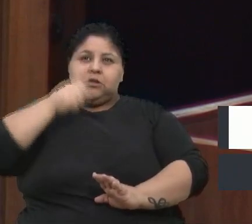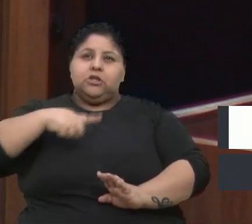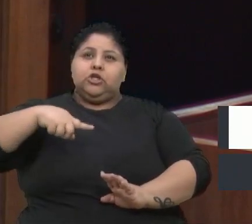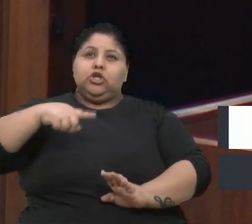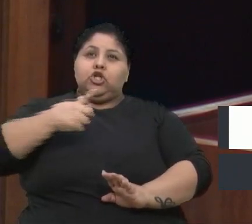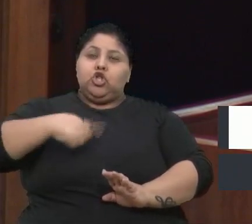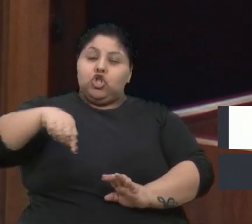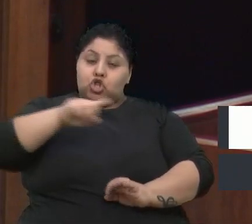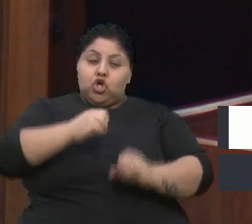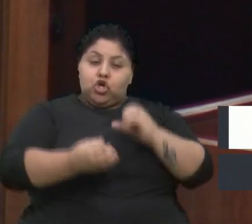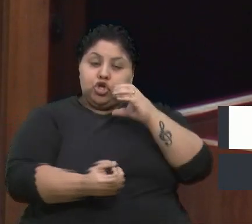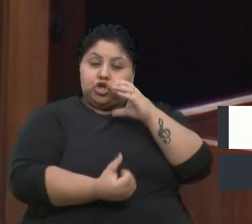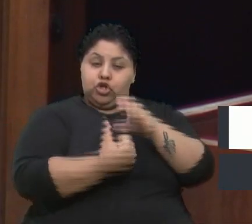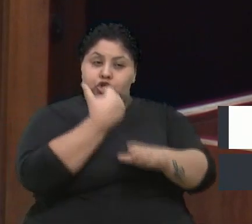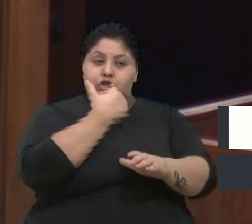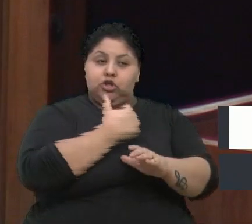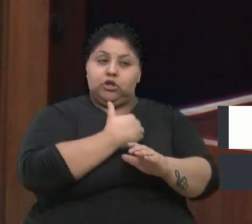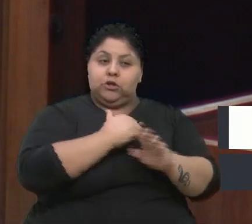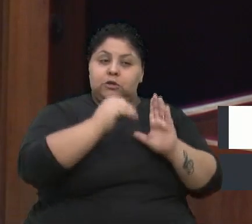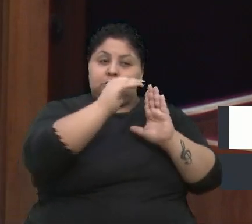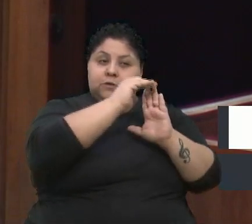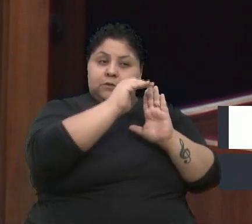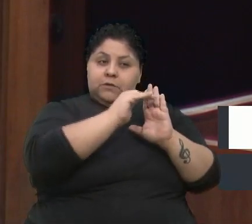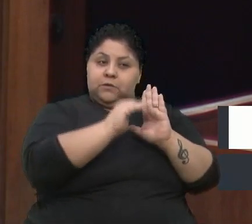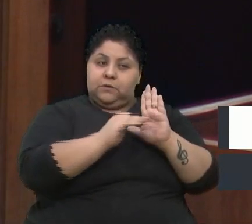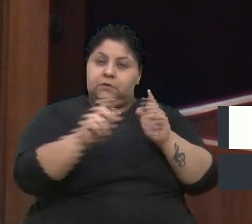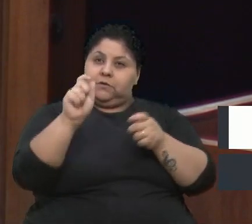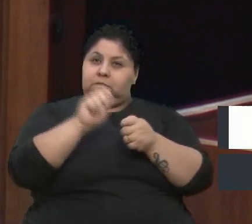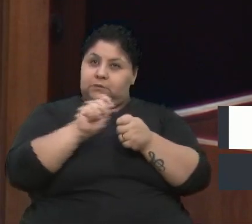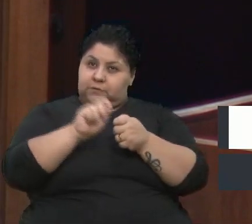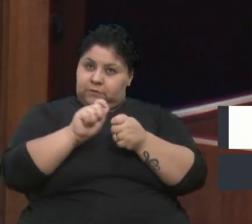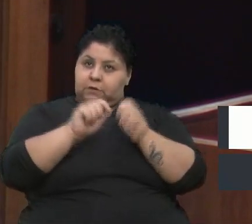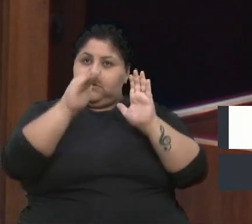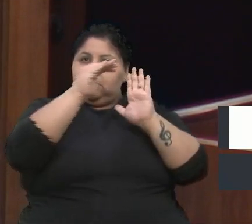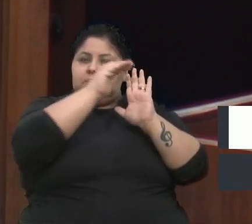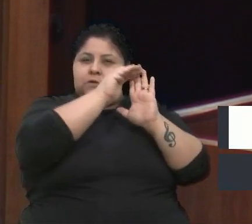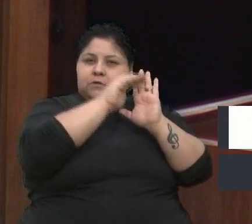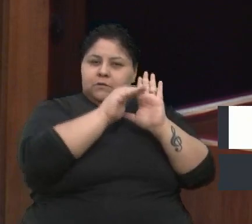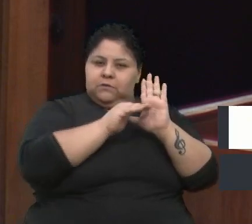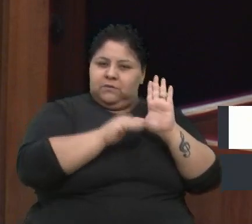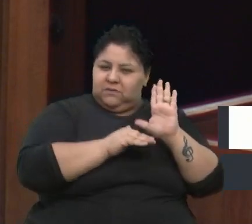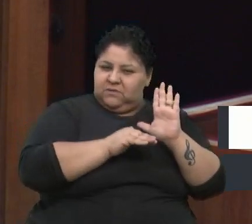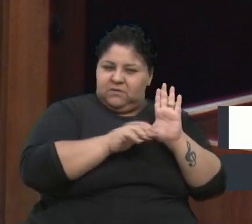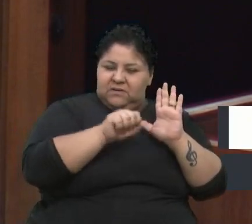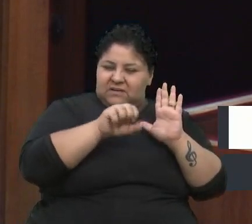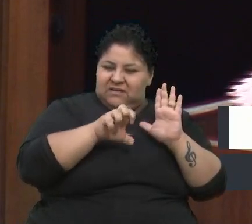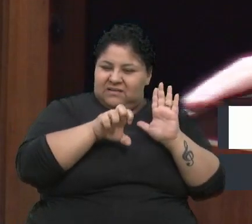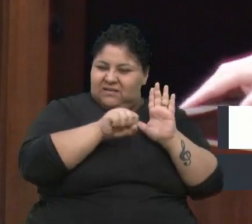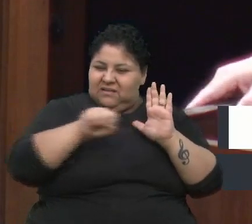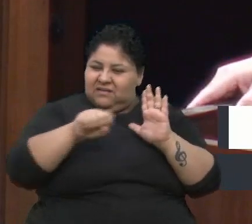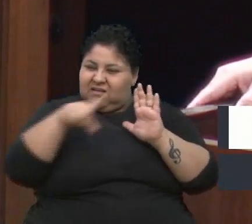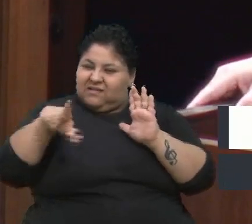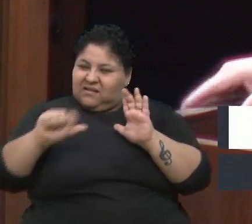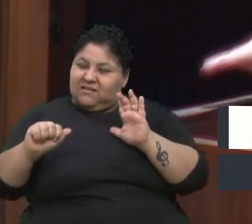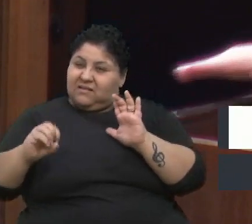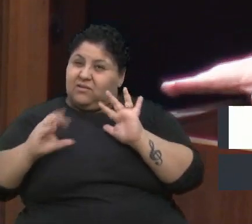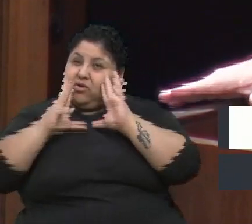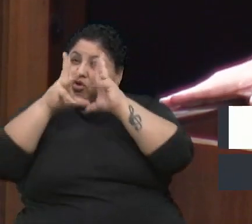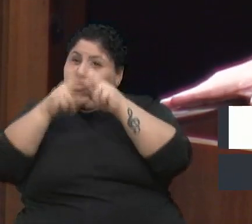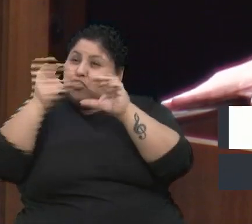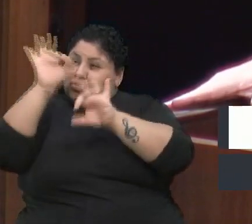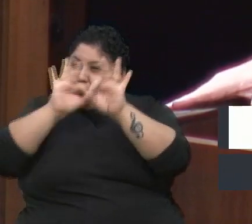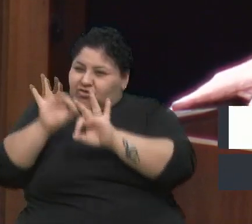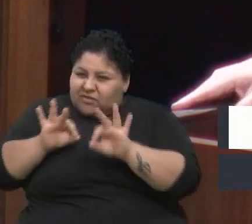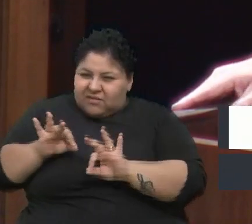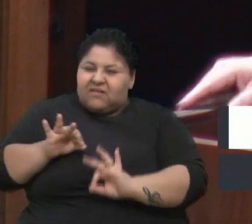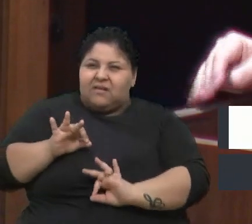termo, nós fazemos esses termos de cessão e fica tudo regularizado, essa questão do